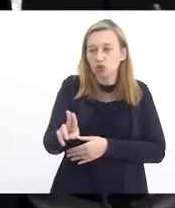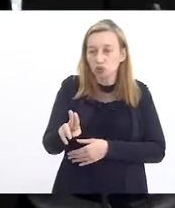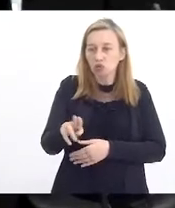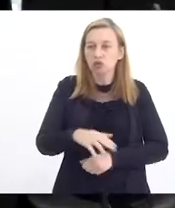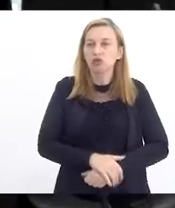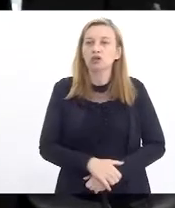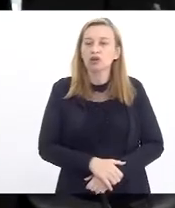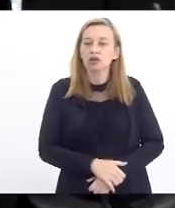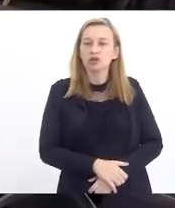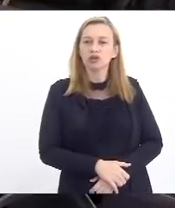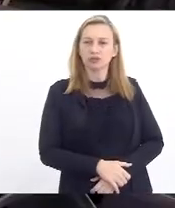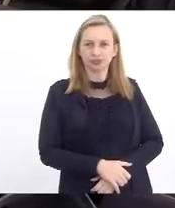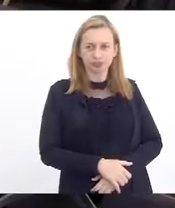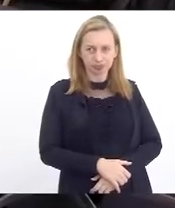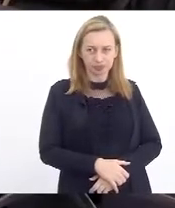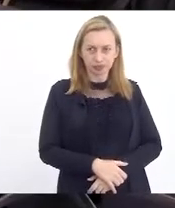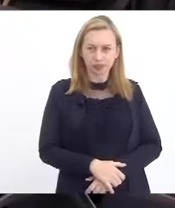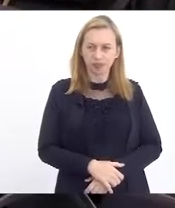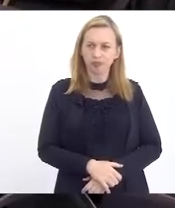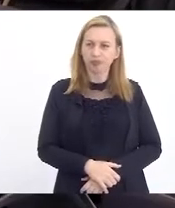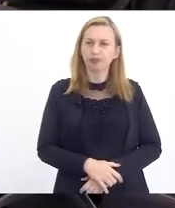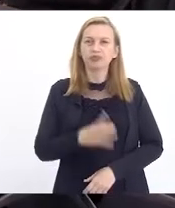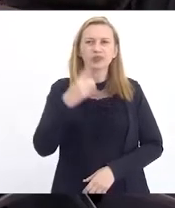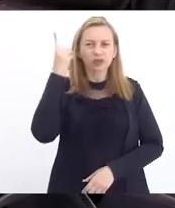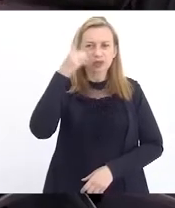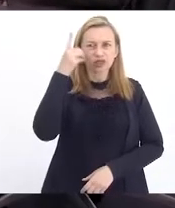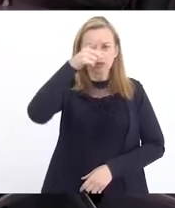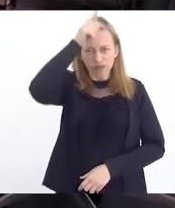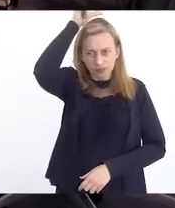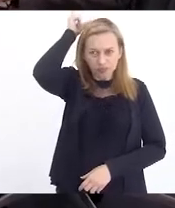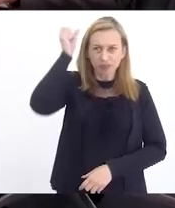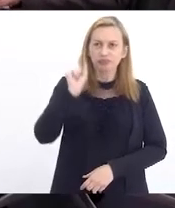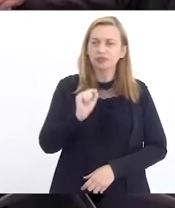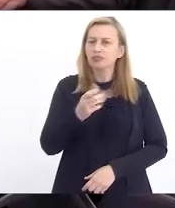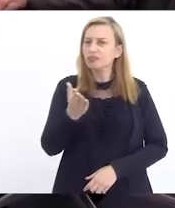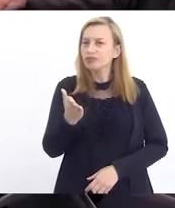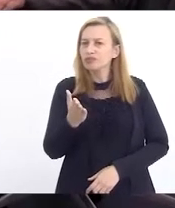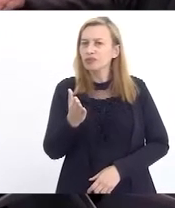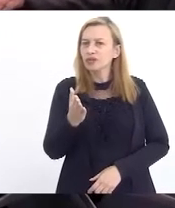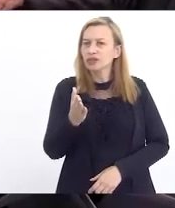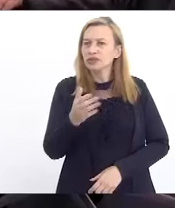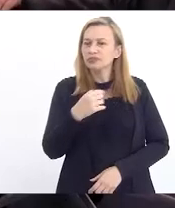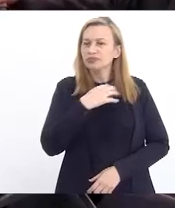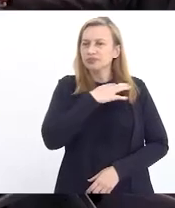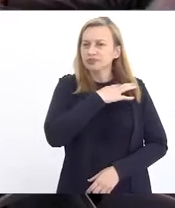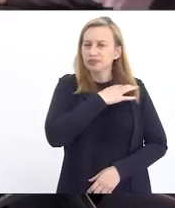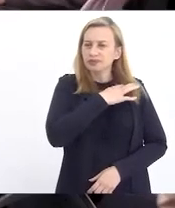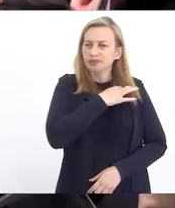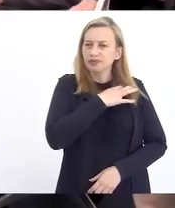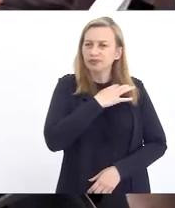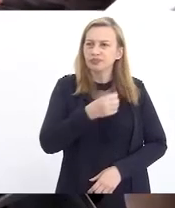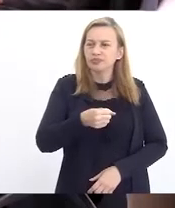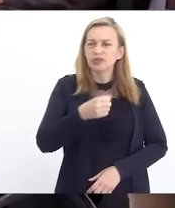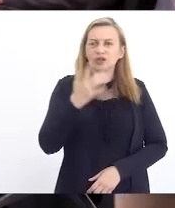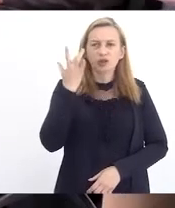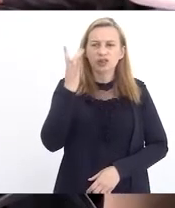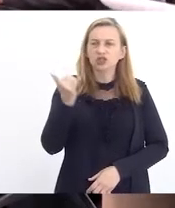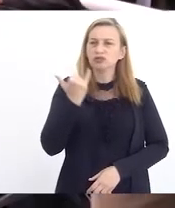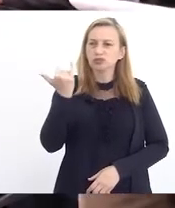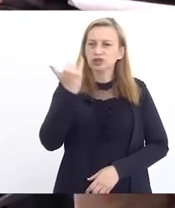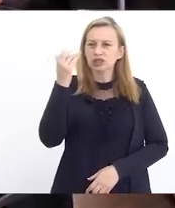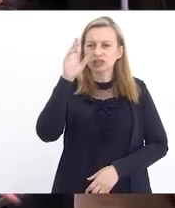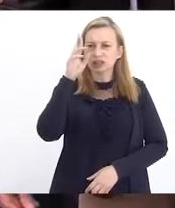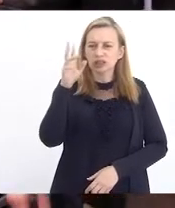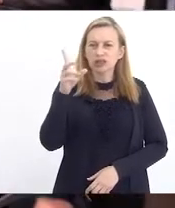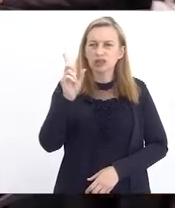Deputado Luiz Paulo pediu uma parte, você tem uma parte, deputado Luiz Paulo? Enquanto o Luiz Paulo pega o microfone, de qualquer maneira, acho que seria importante, né,